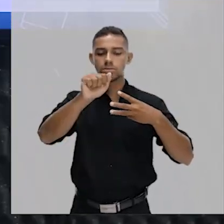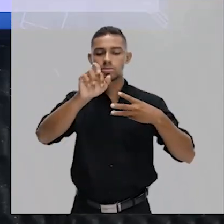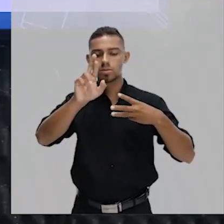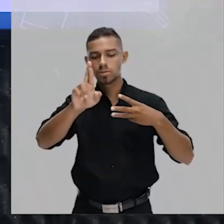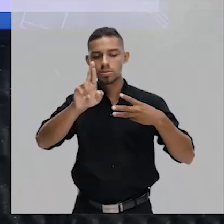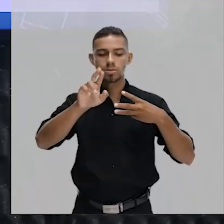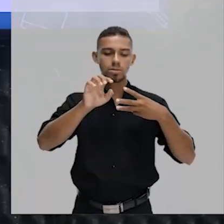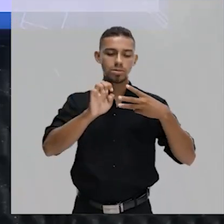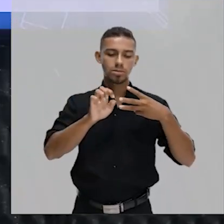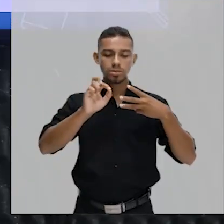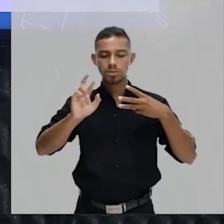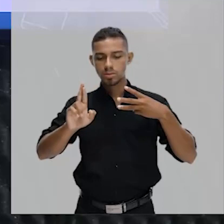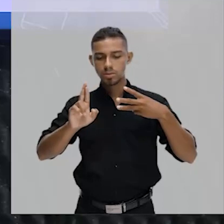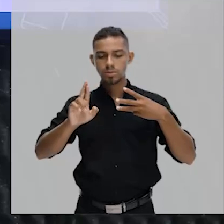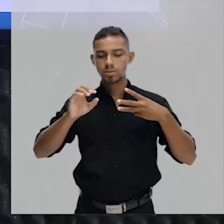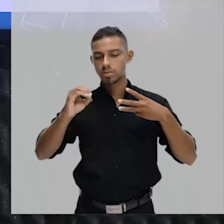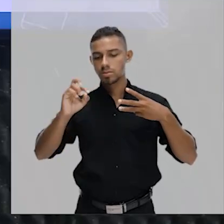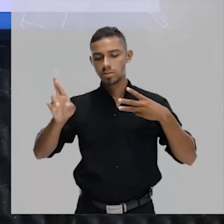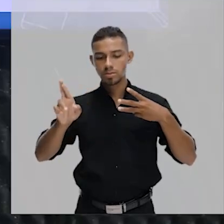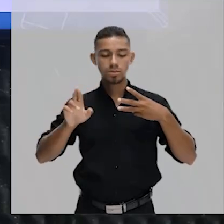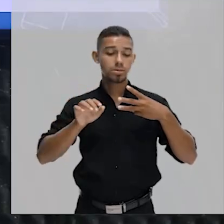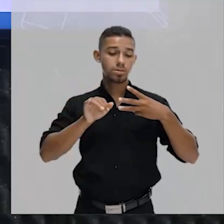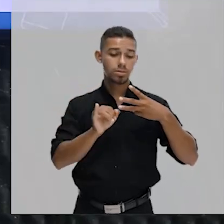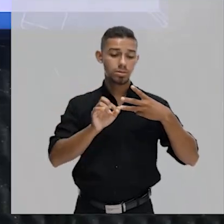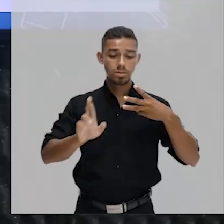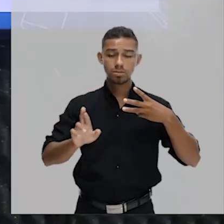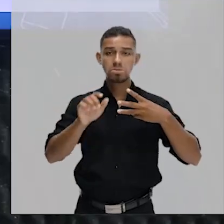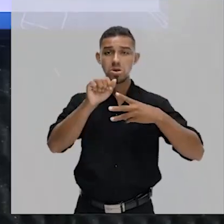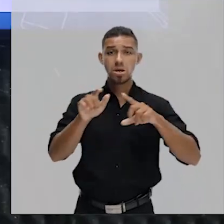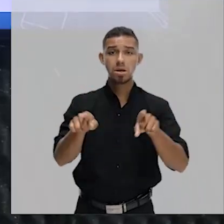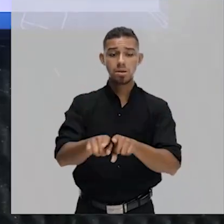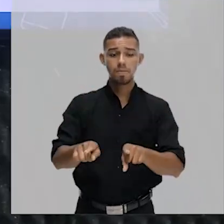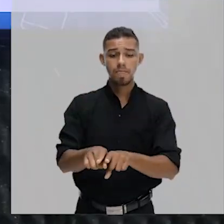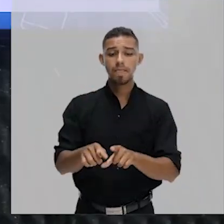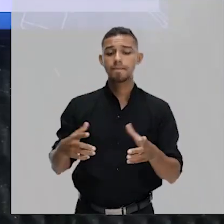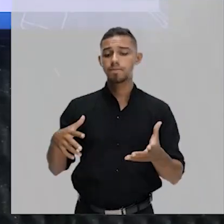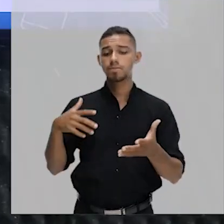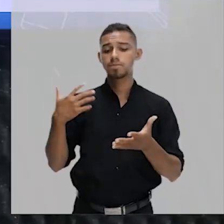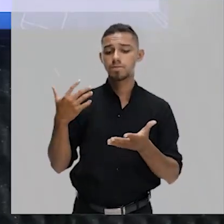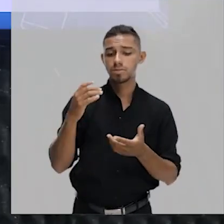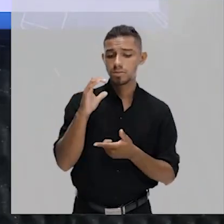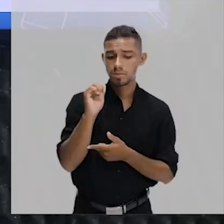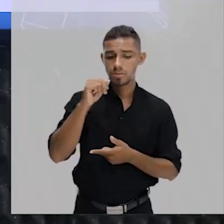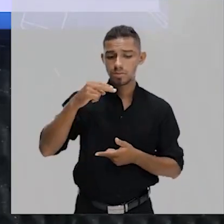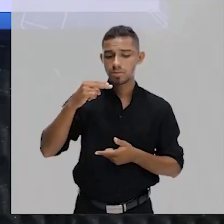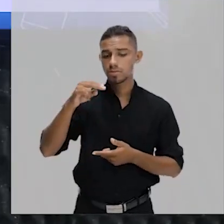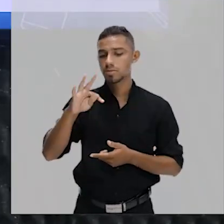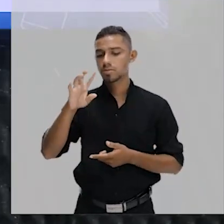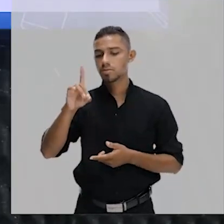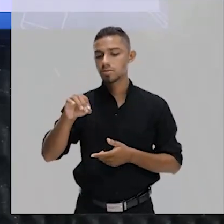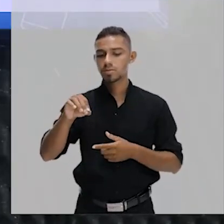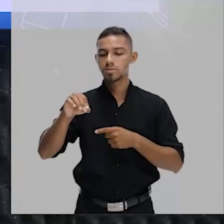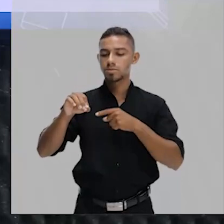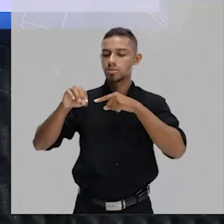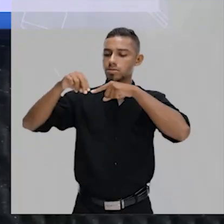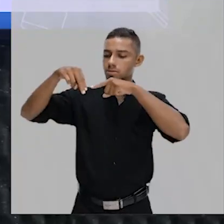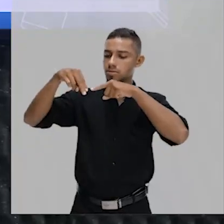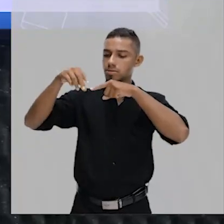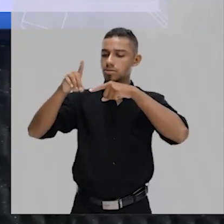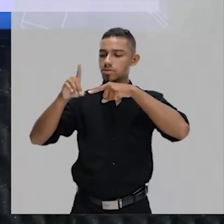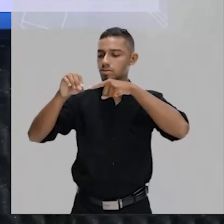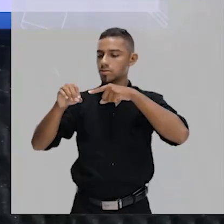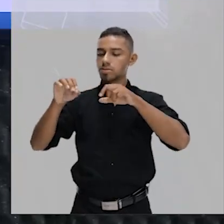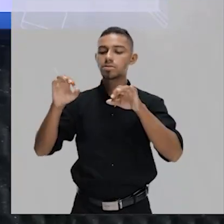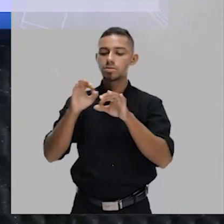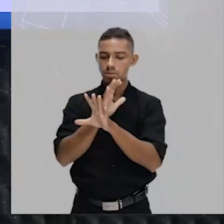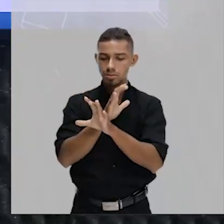desenvolvimento, cantando, falando, dançando. E temos o particípio, uma ação já finalizada, e é esse aí que nós